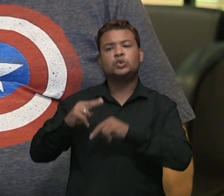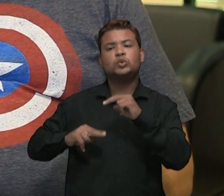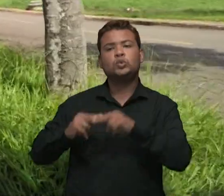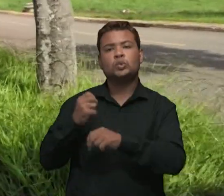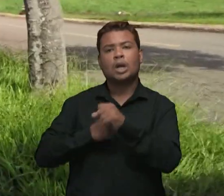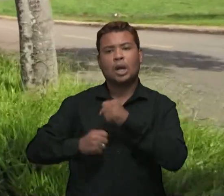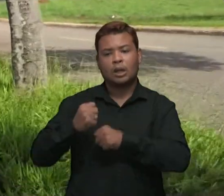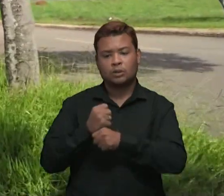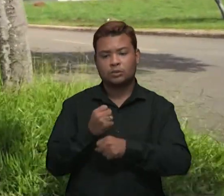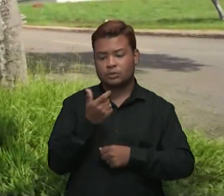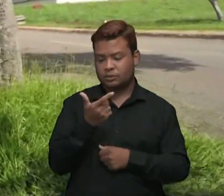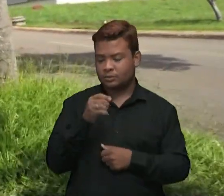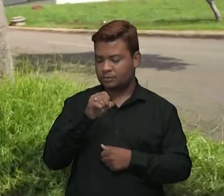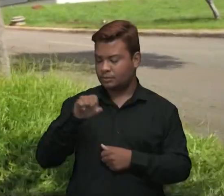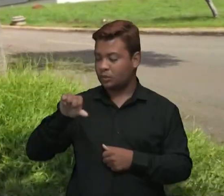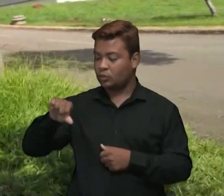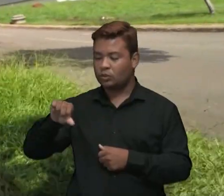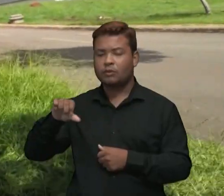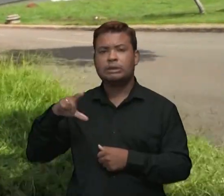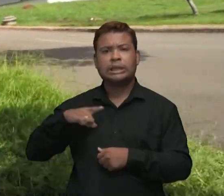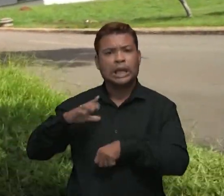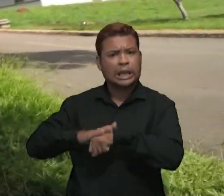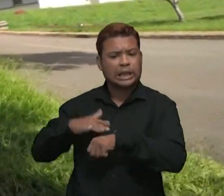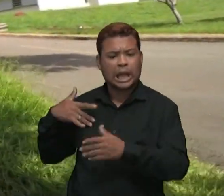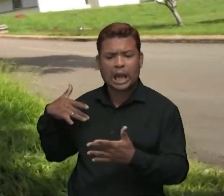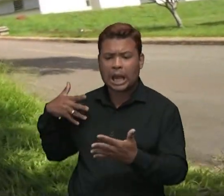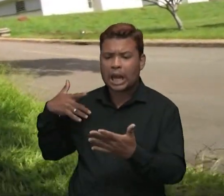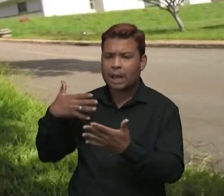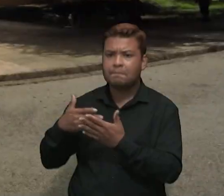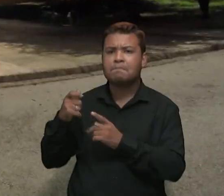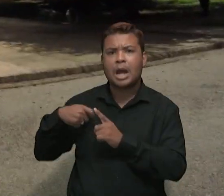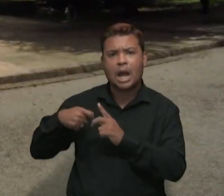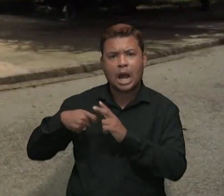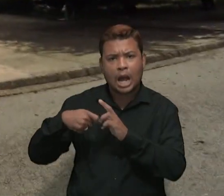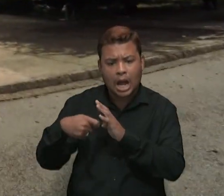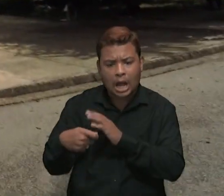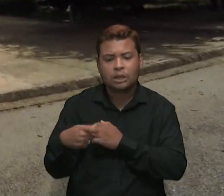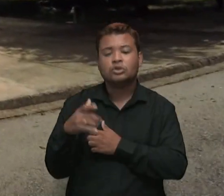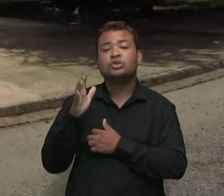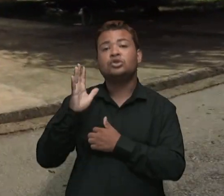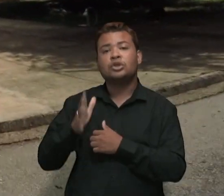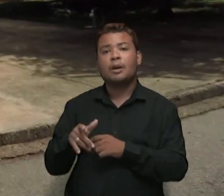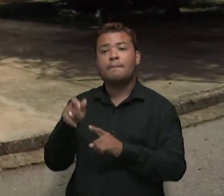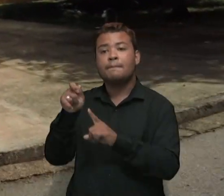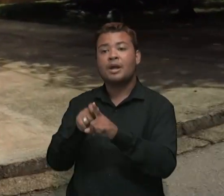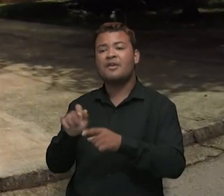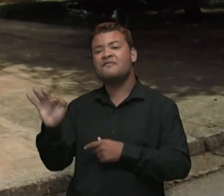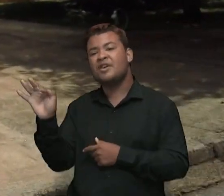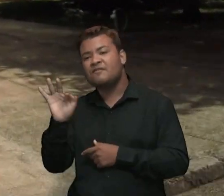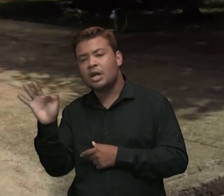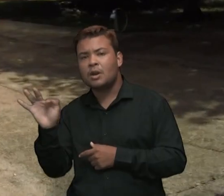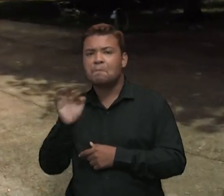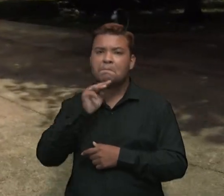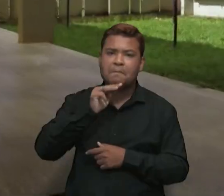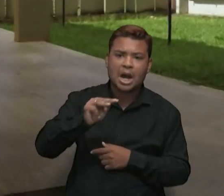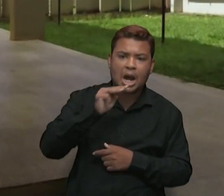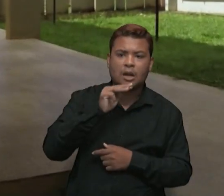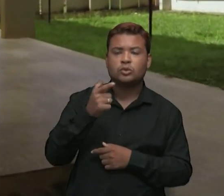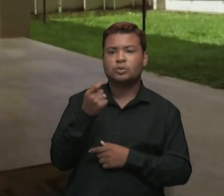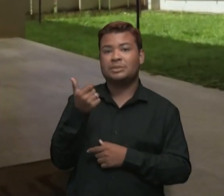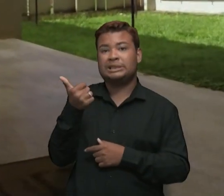2009. Passou-se um bocado de tempo, alguns meses, já foi em fevereiro ou março de